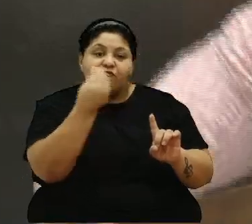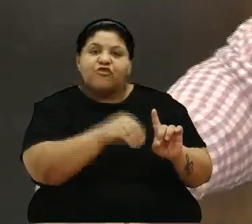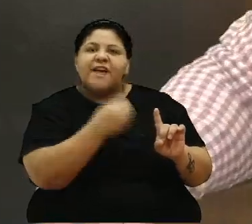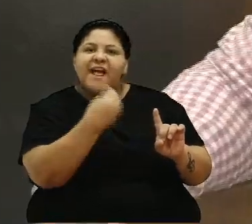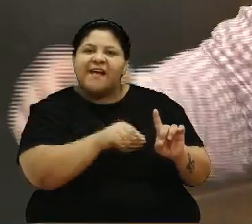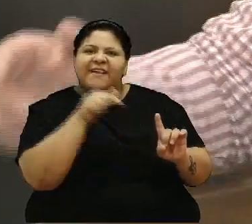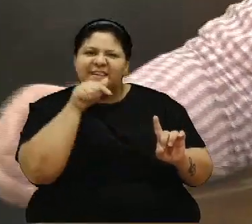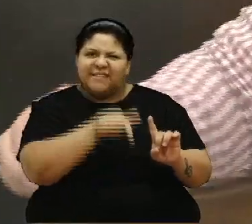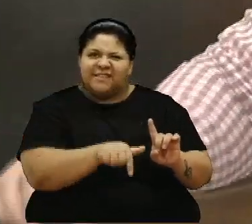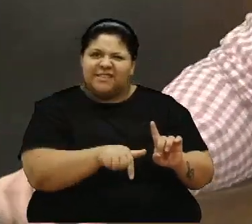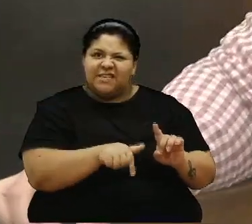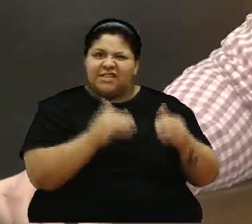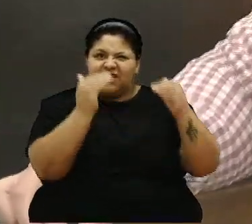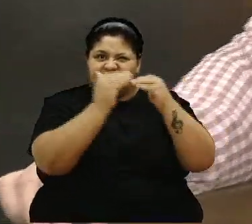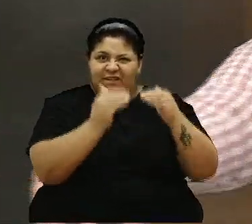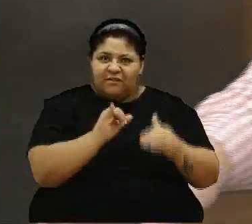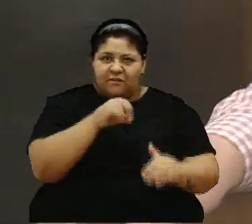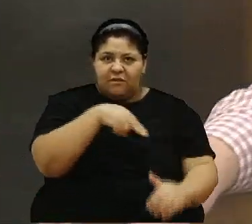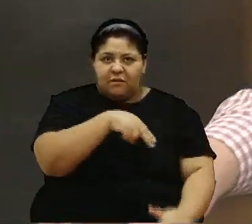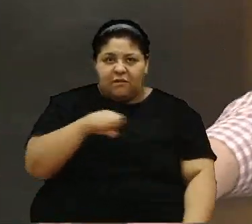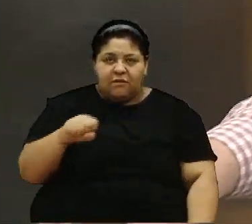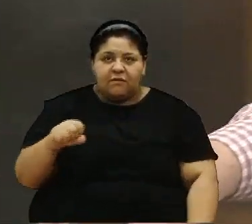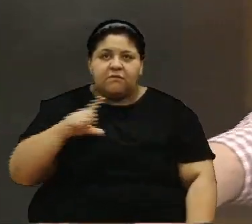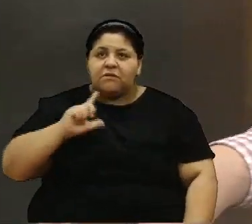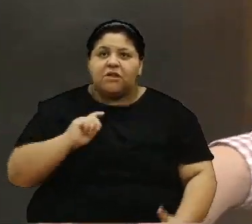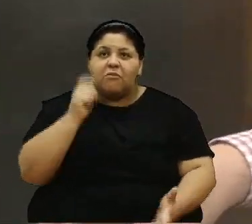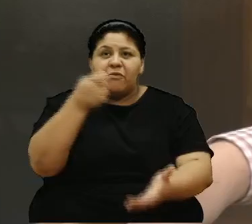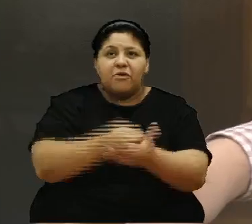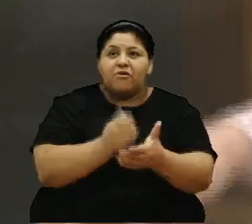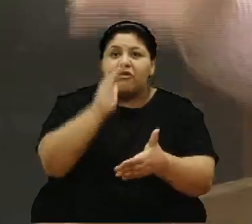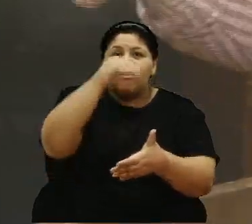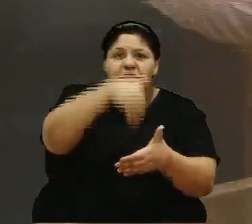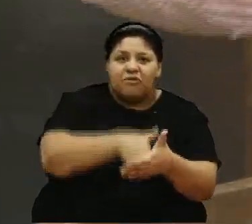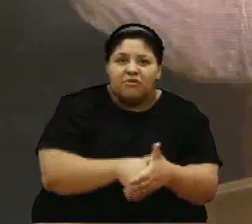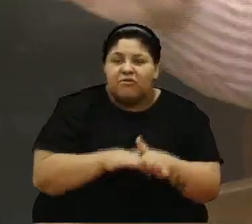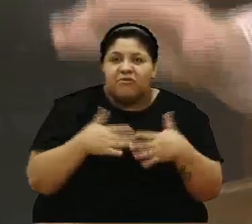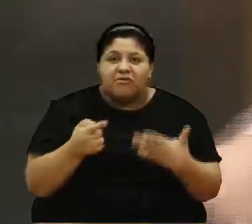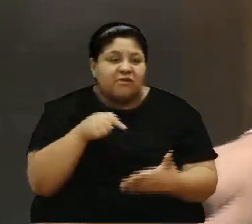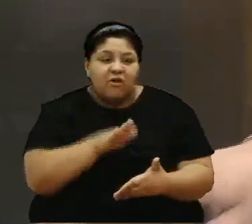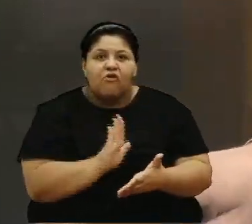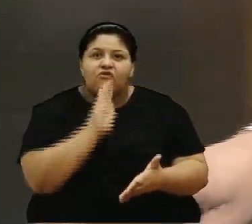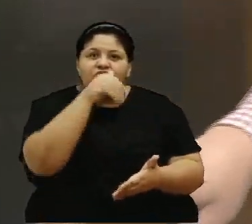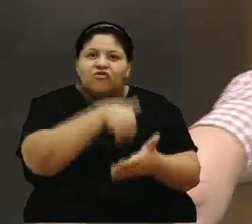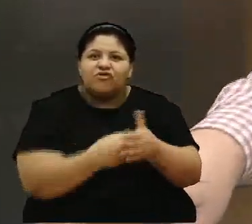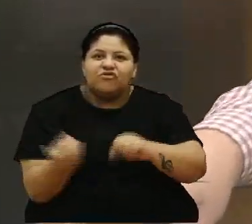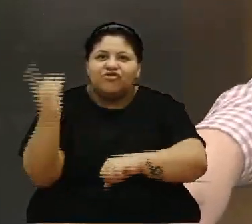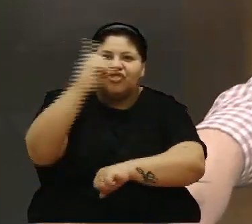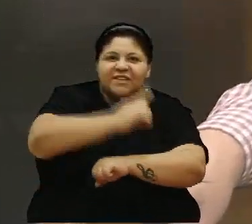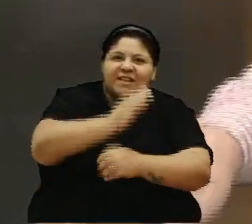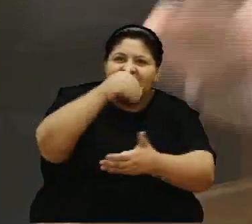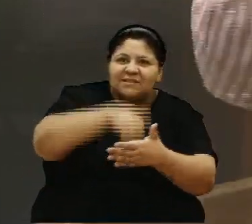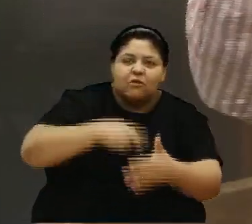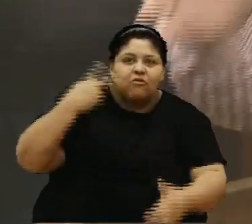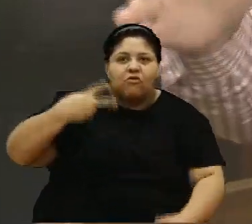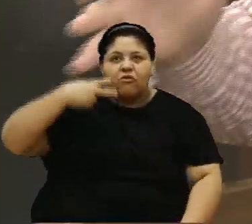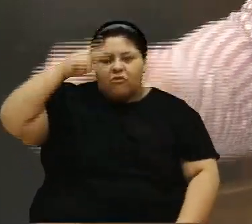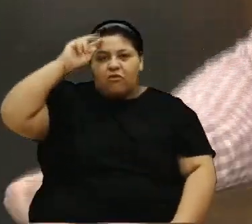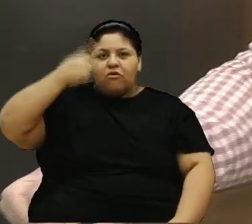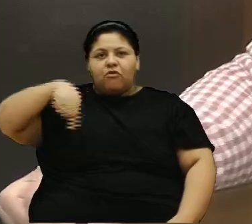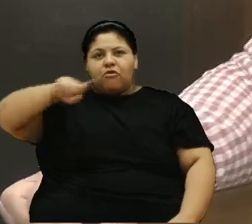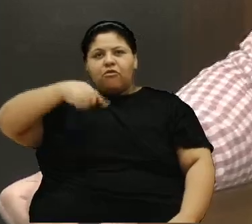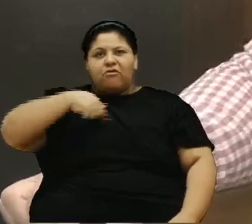aí no INSS, os aposentados, não tem mais a obrigatoriedade do voto, boa parte deles. Então, esses aí não vão votar no dia da eleição, vereador Edson. Aí, porque não